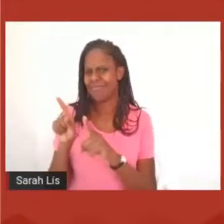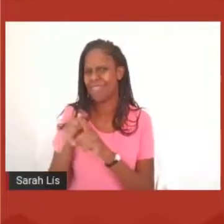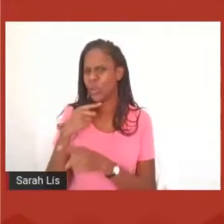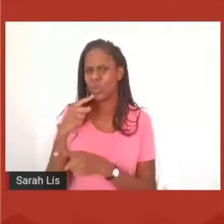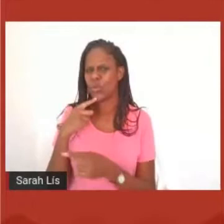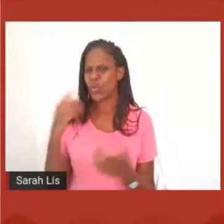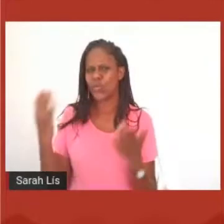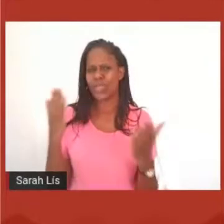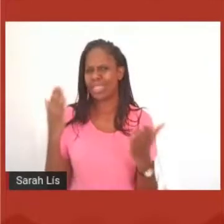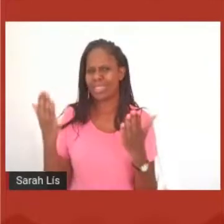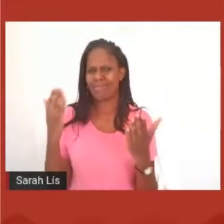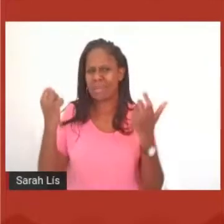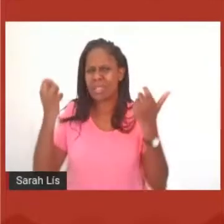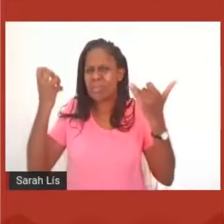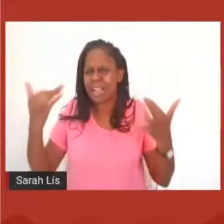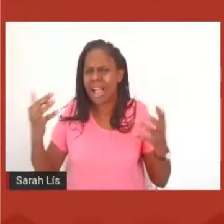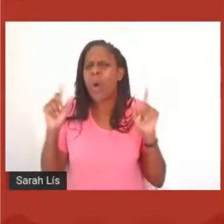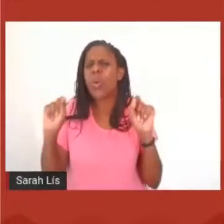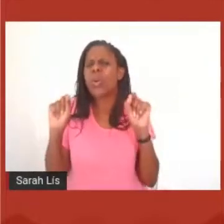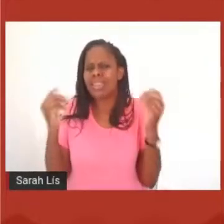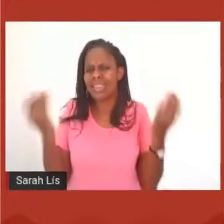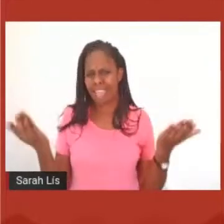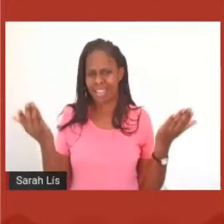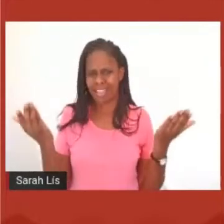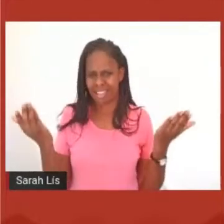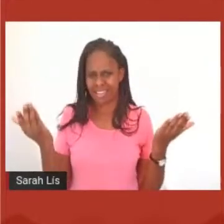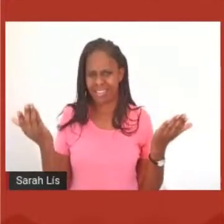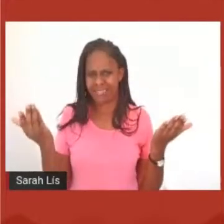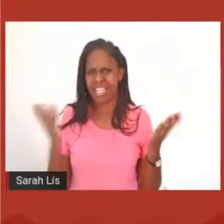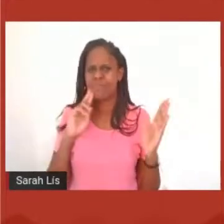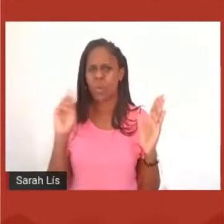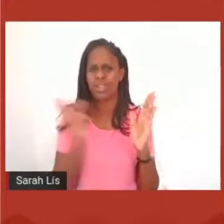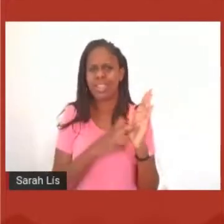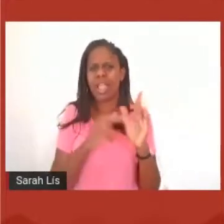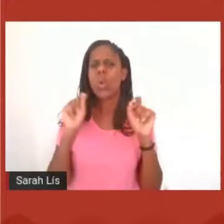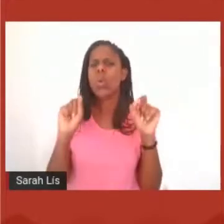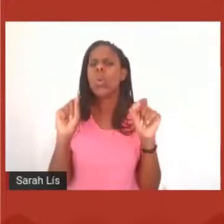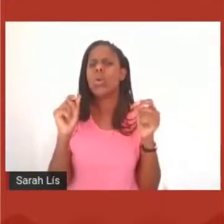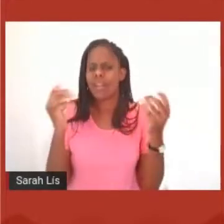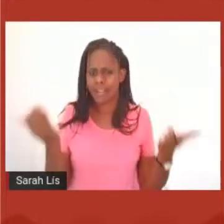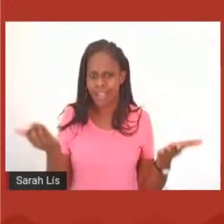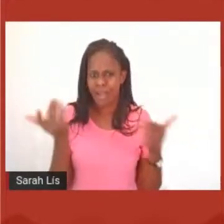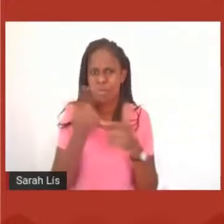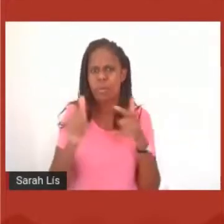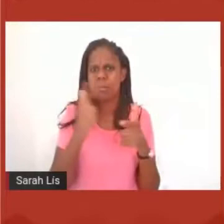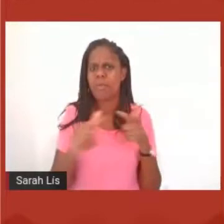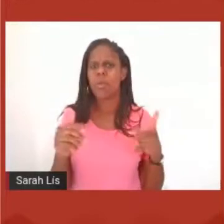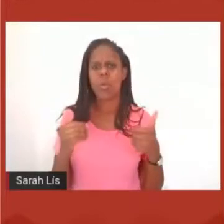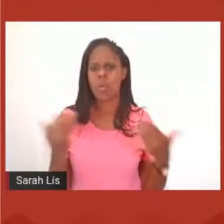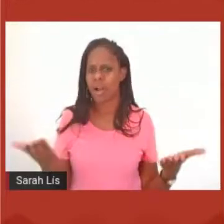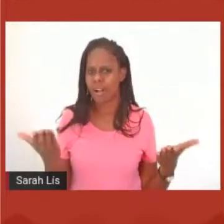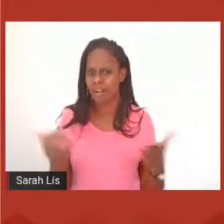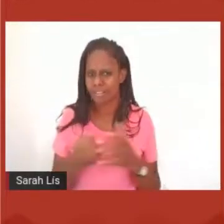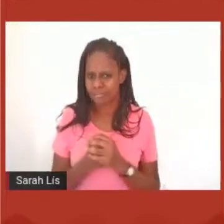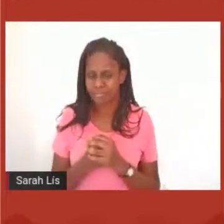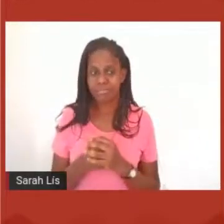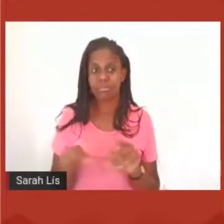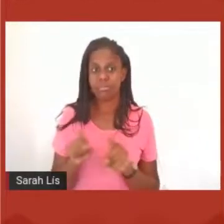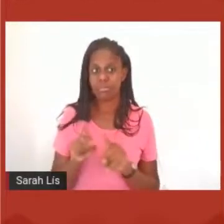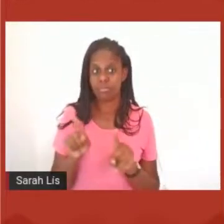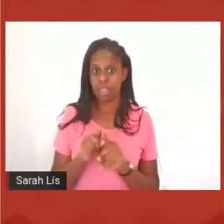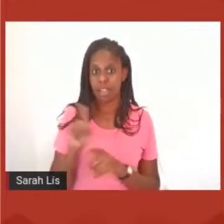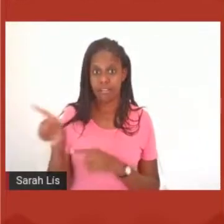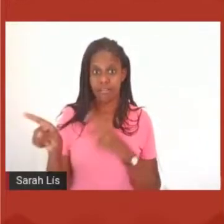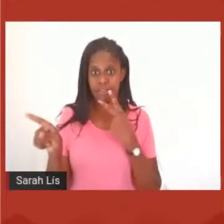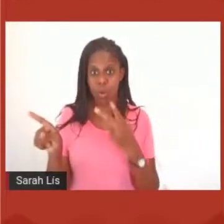Tentando entender qual que era a nossa pergunta a ser respondida, qual que era o nosso problema real. E como o Humberto falou, a resposta